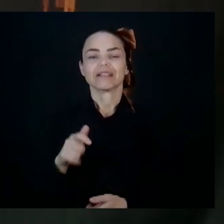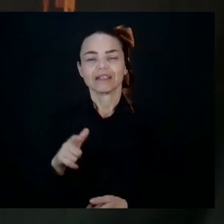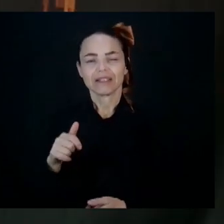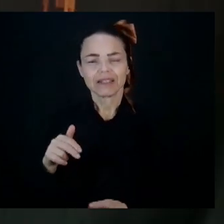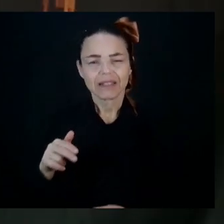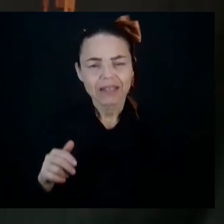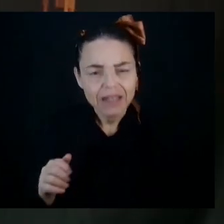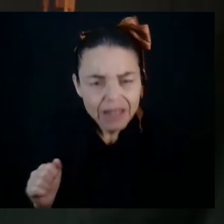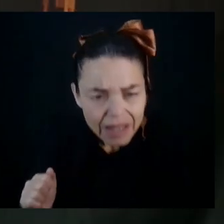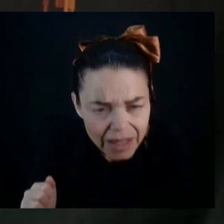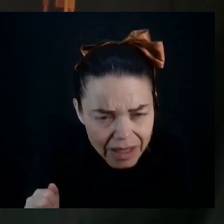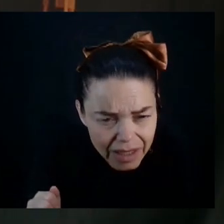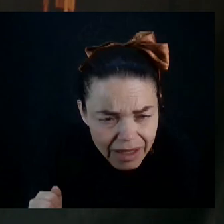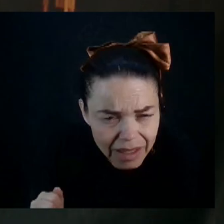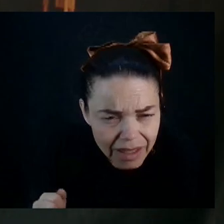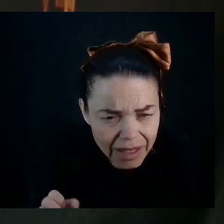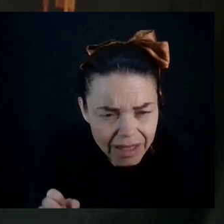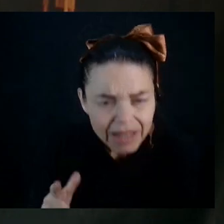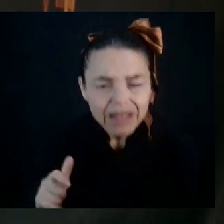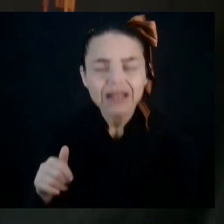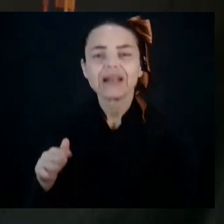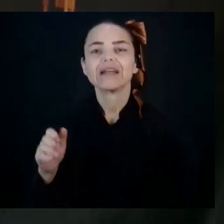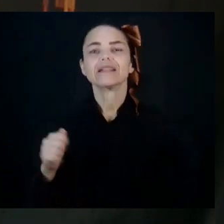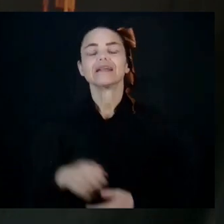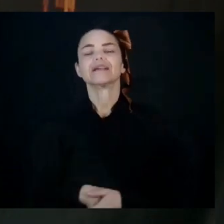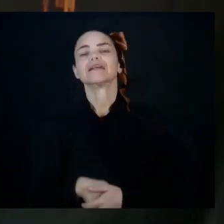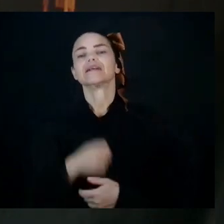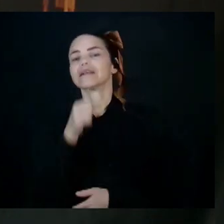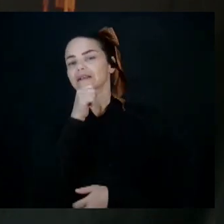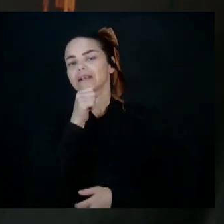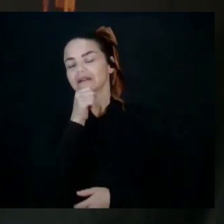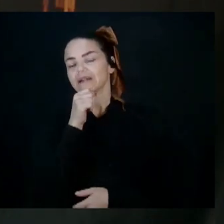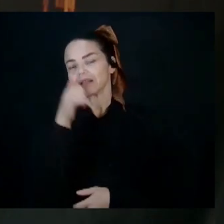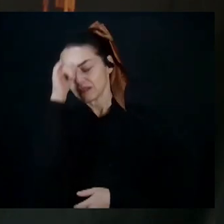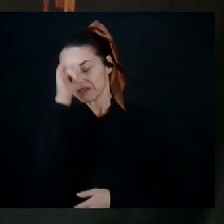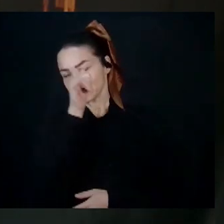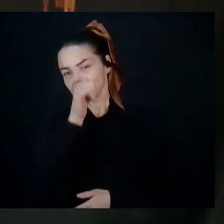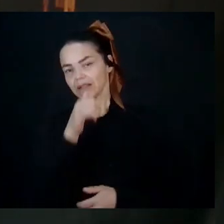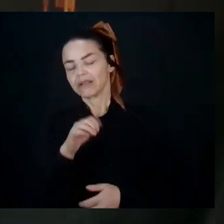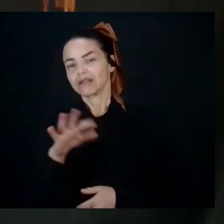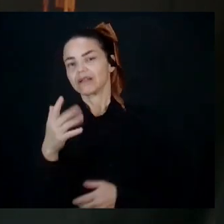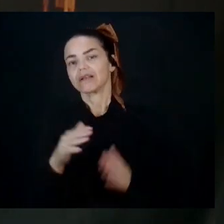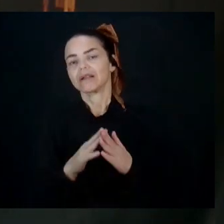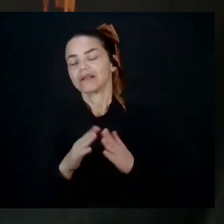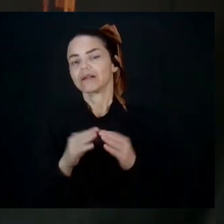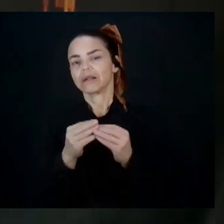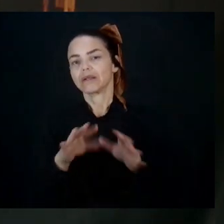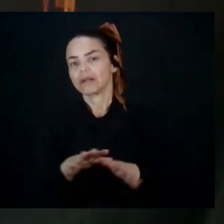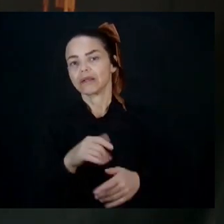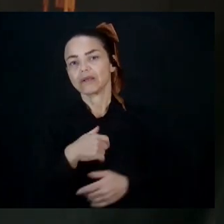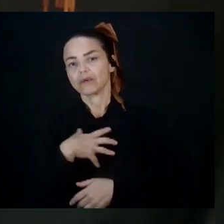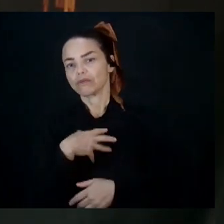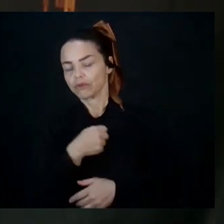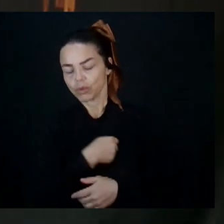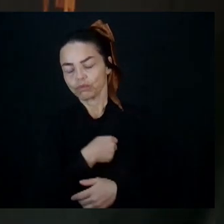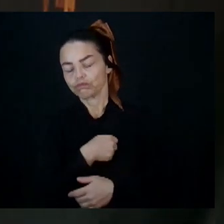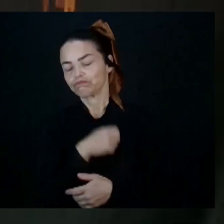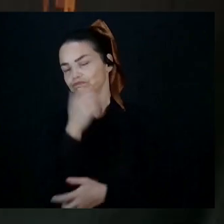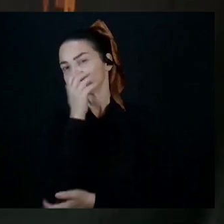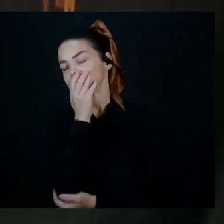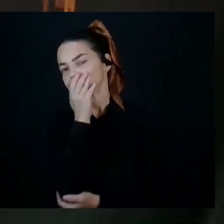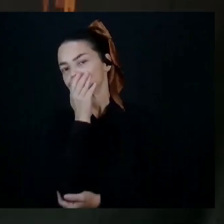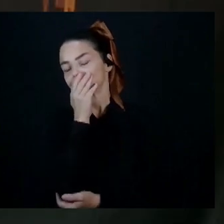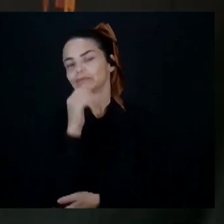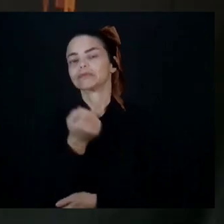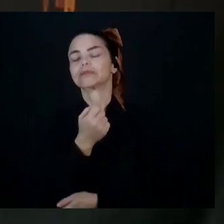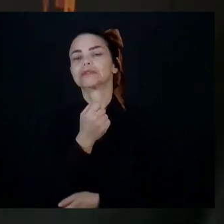mãe idosa evita contar o que acontece em casa para não prejudicar um filho. Como quebrar esse ciclo